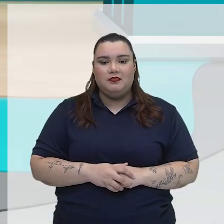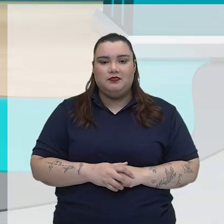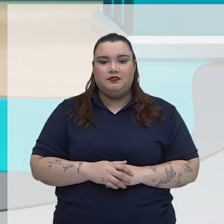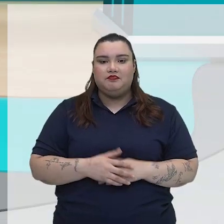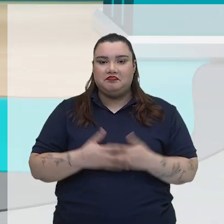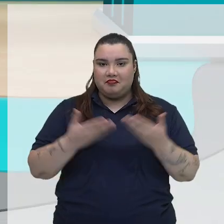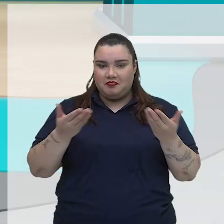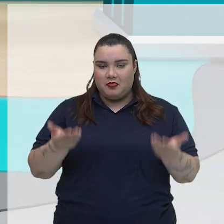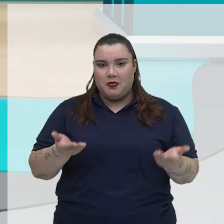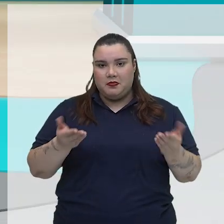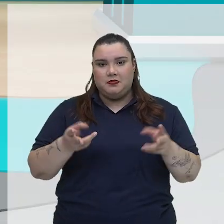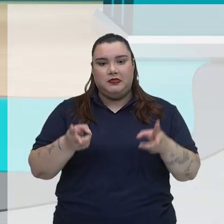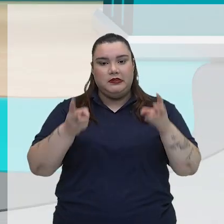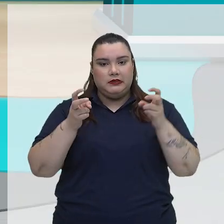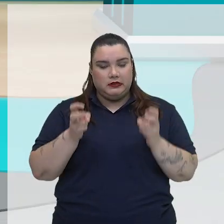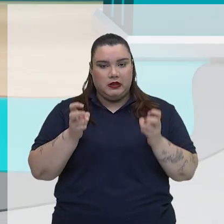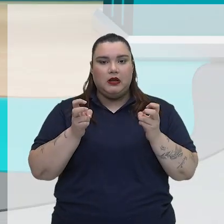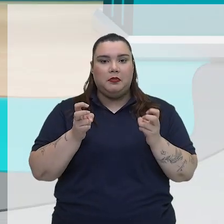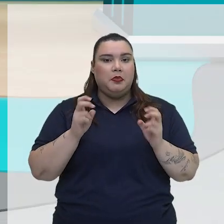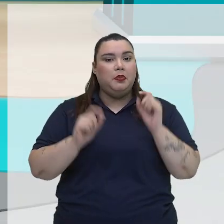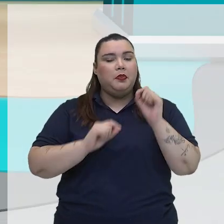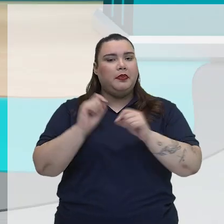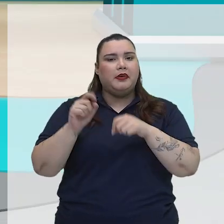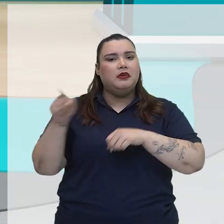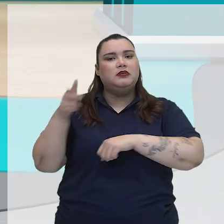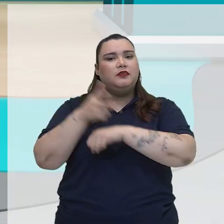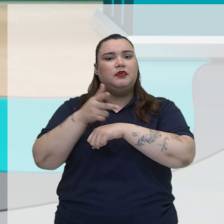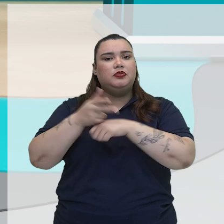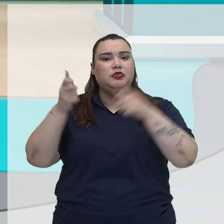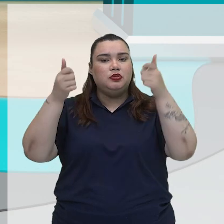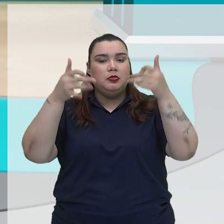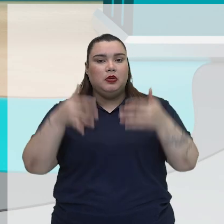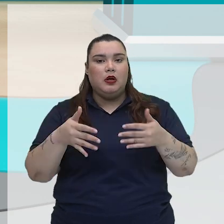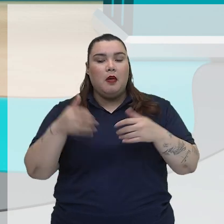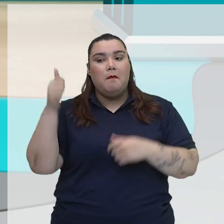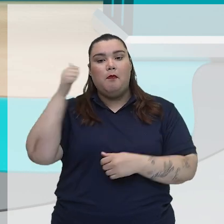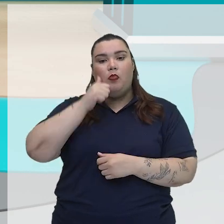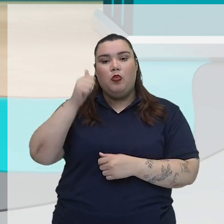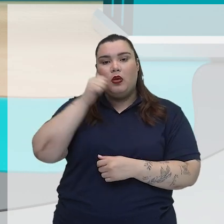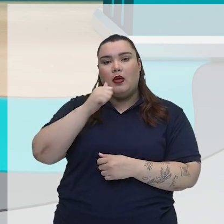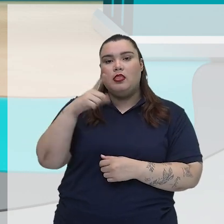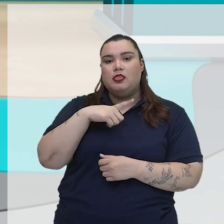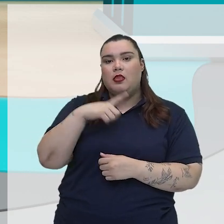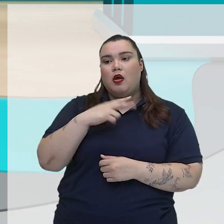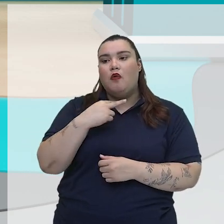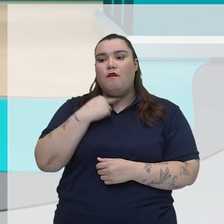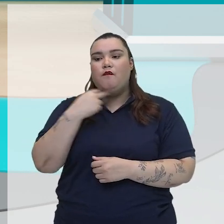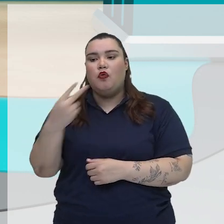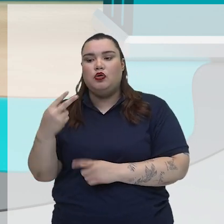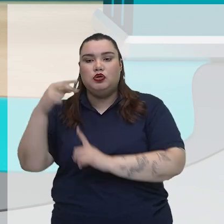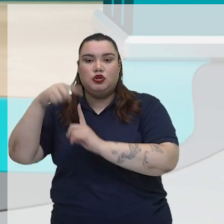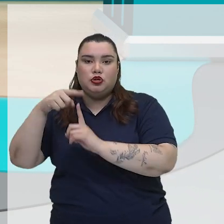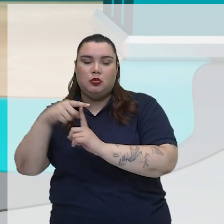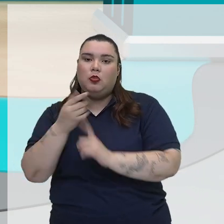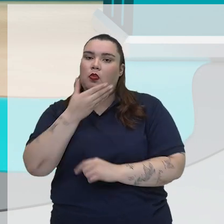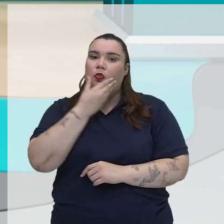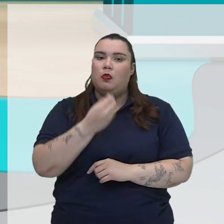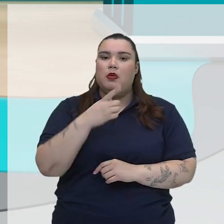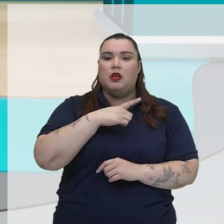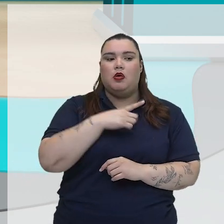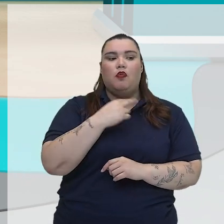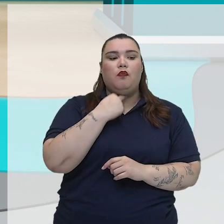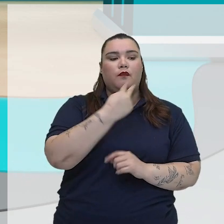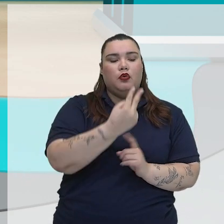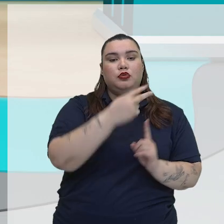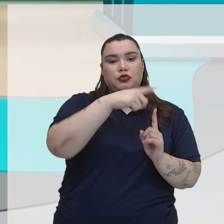A gente conseguiu perceber que tem intensidades diferentes. A mulher tem um som com uma intensidade, o homem tem um som de outra